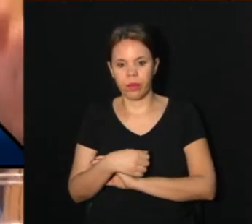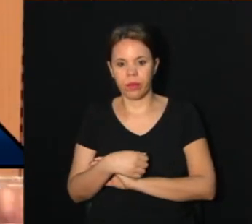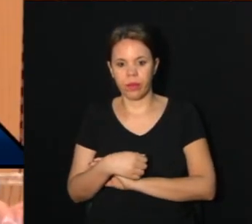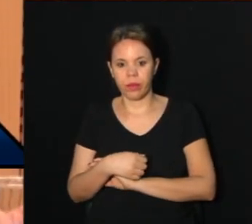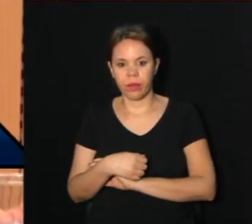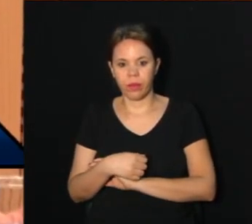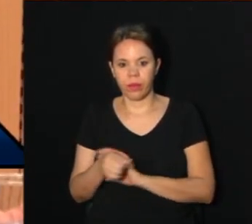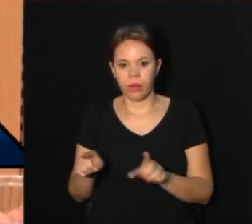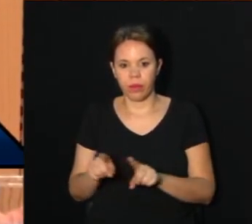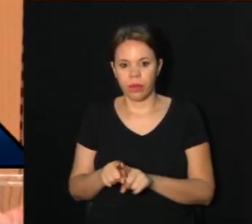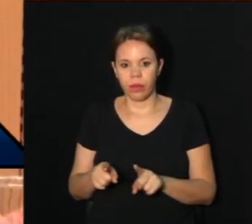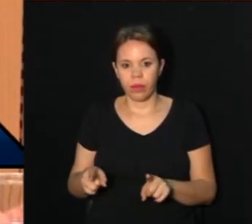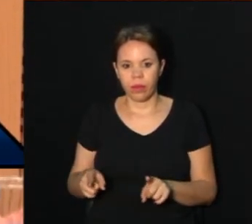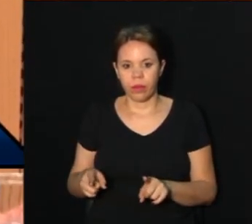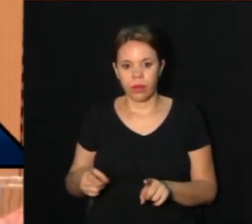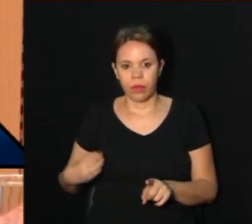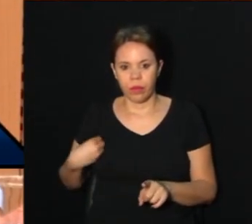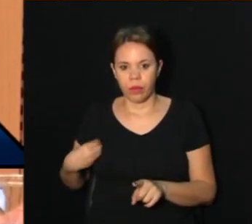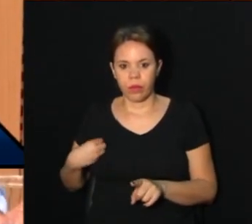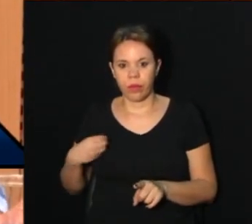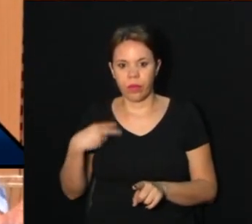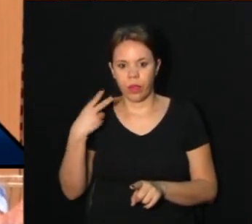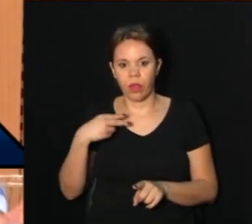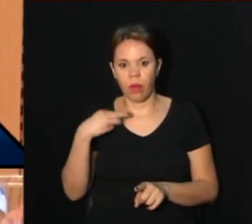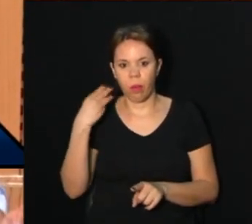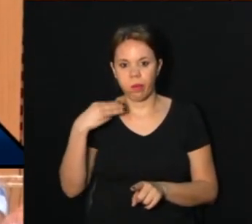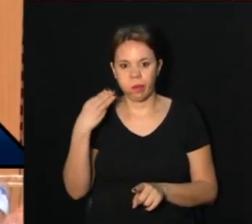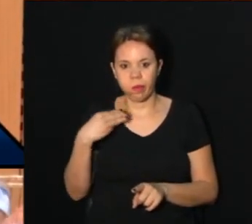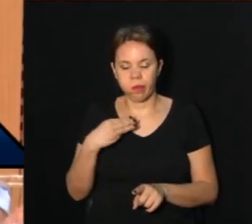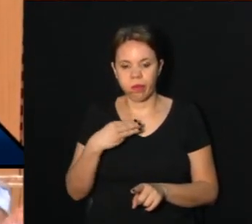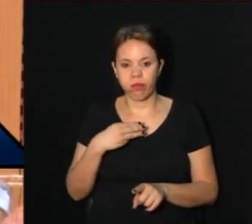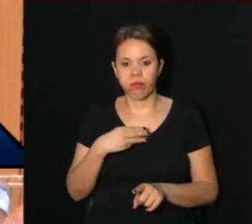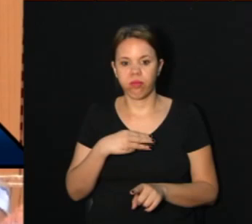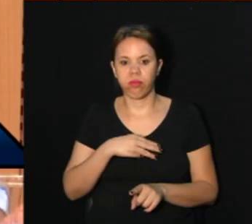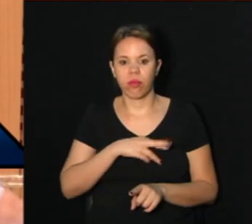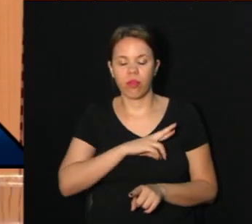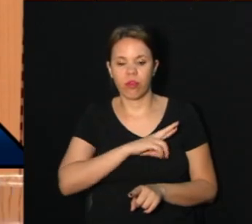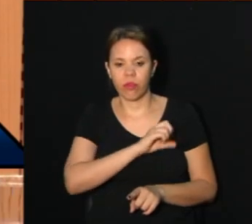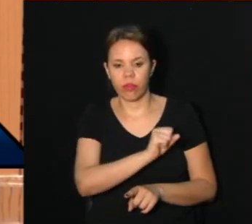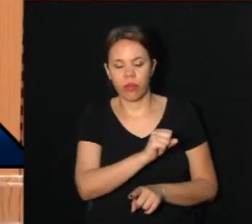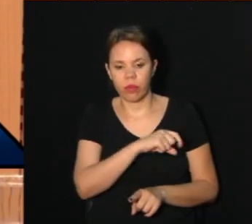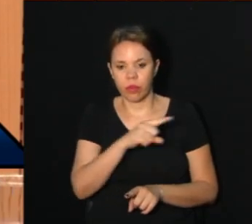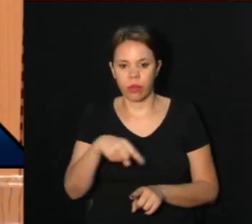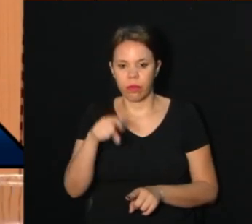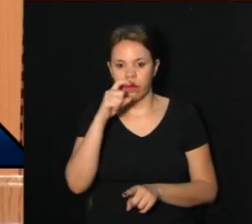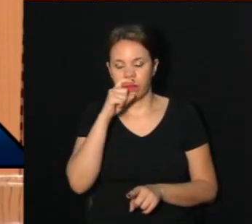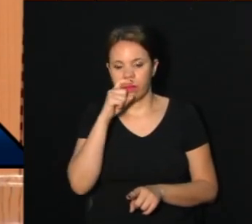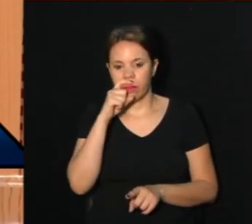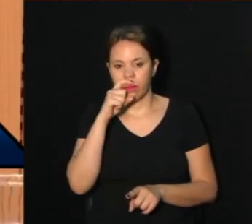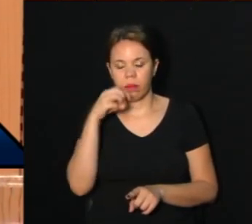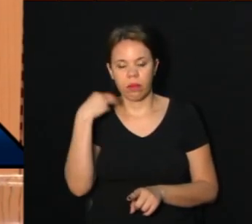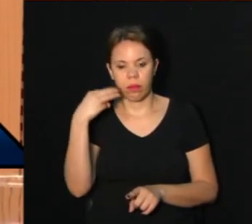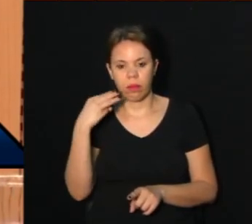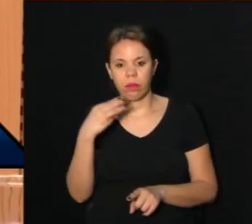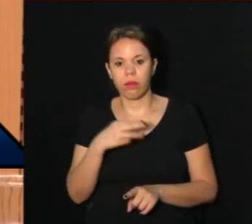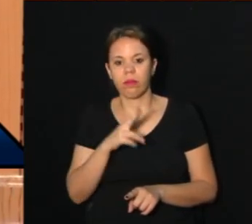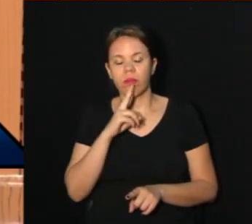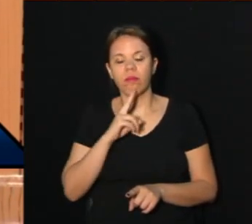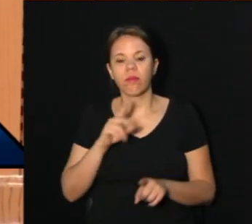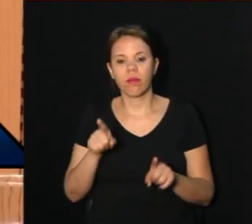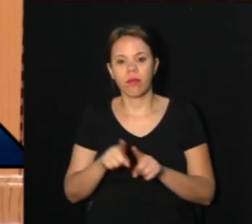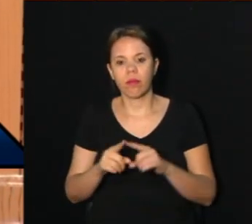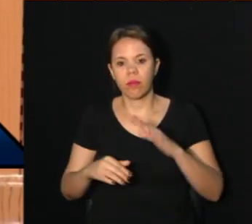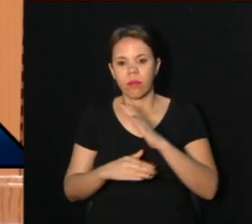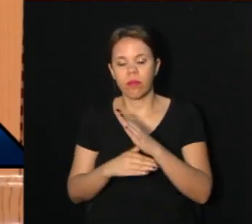Destacar a presença do Nelson Orseri, do vereador Zé Carlos, do vereador Luiz Carlos Rossini, do vereador Marcos Bernardelli, e dizer que a Câmara